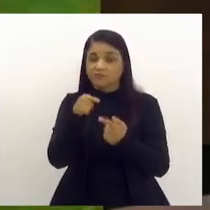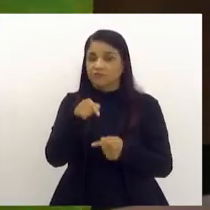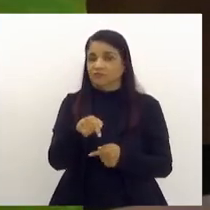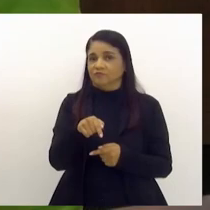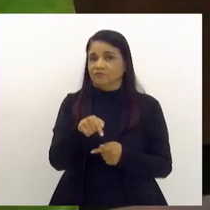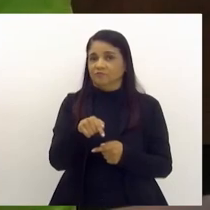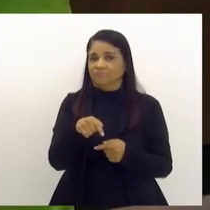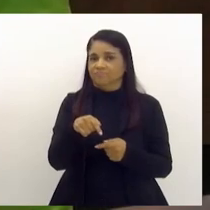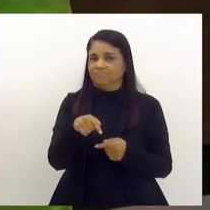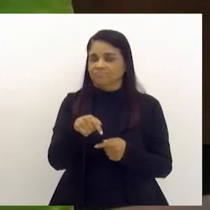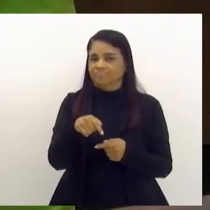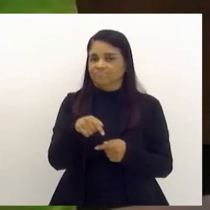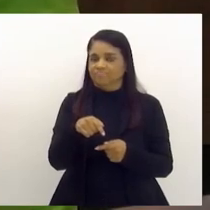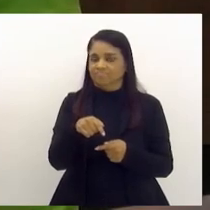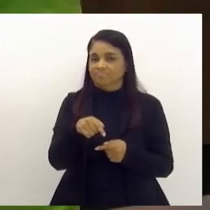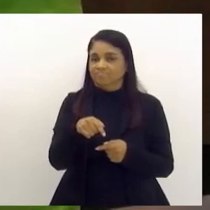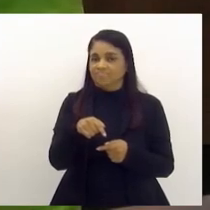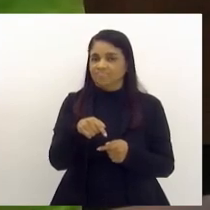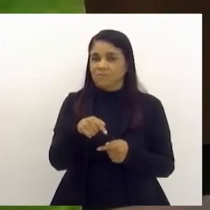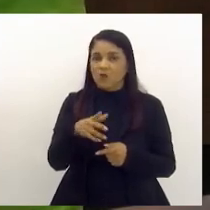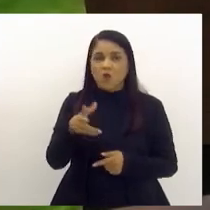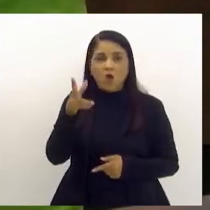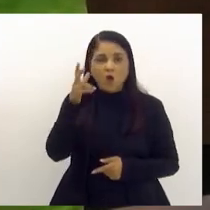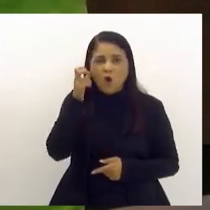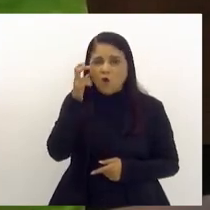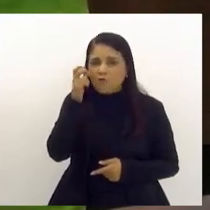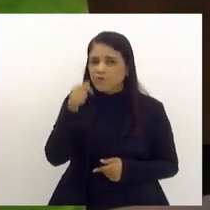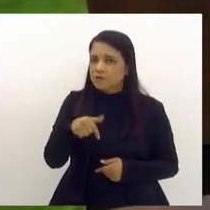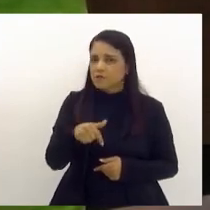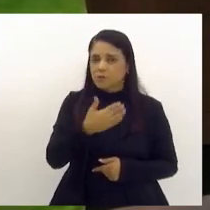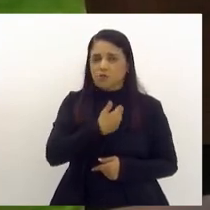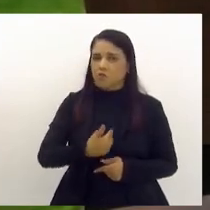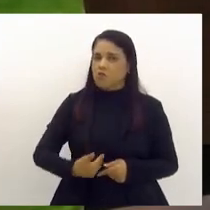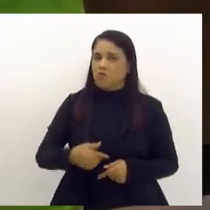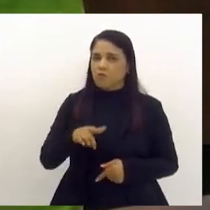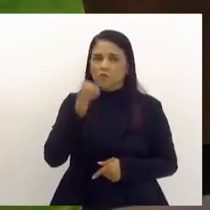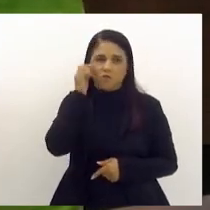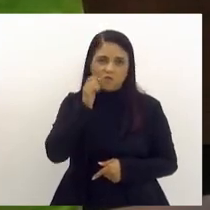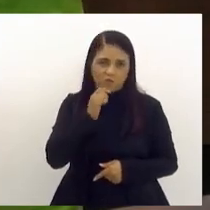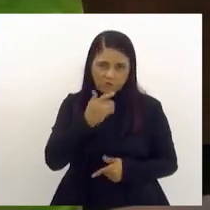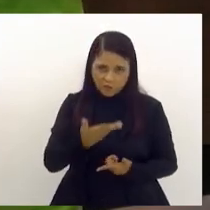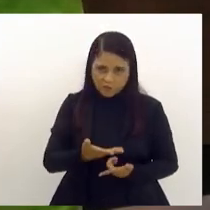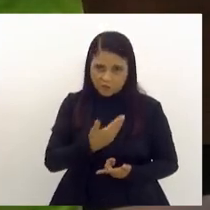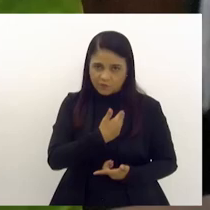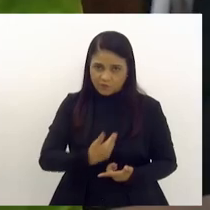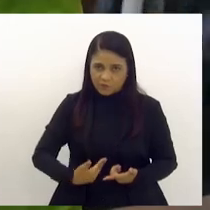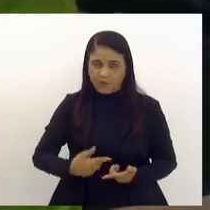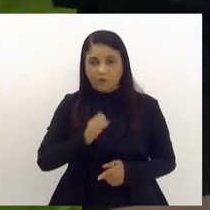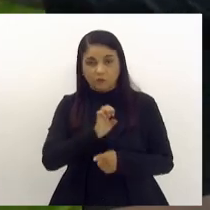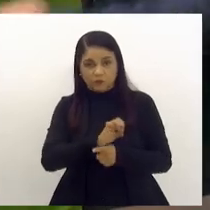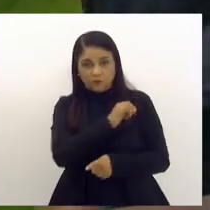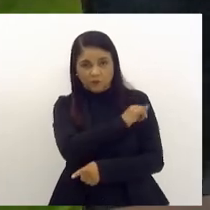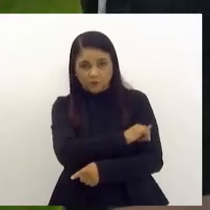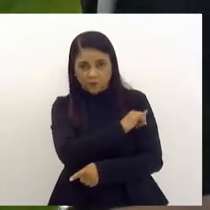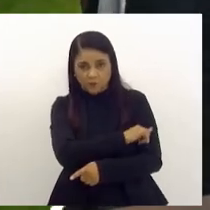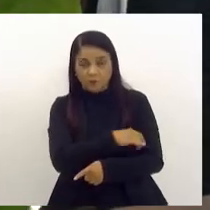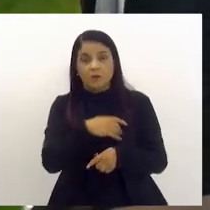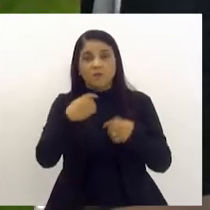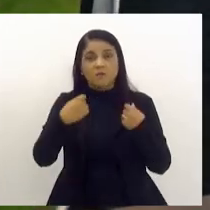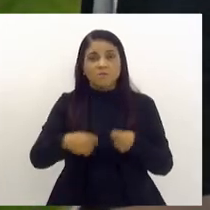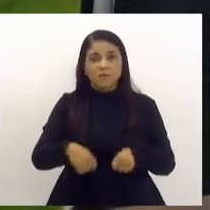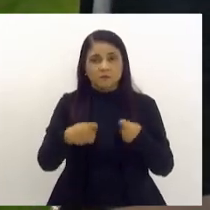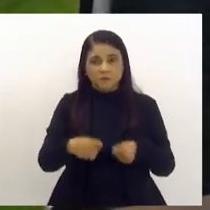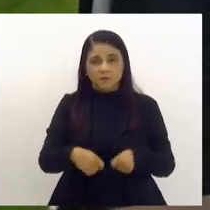sendo suficientemente ouvida pelo governador do Estado. Nós queremos